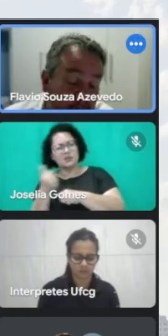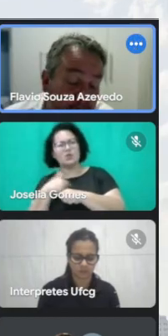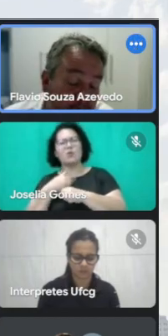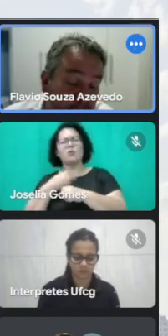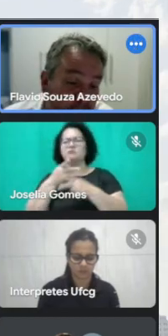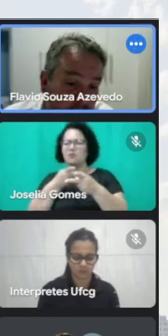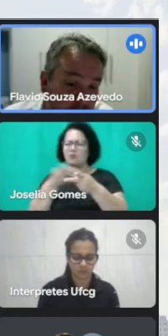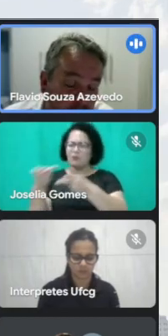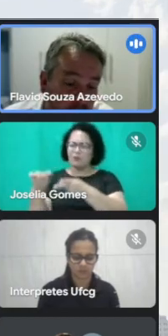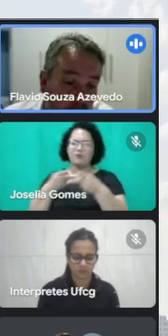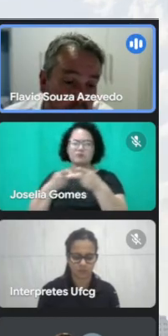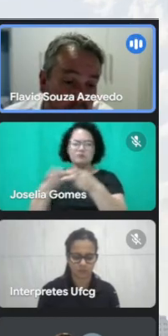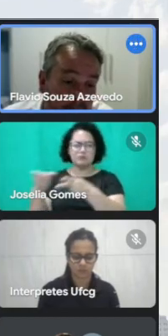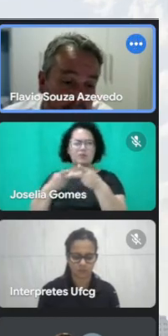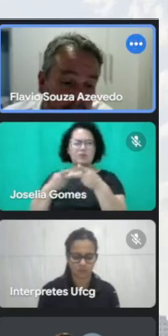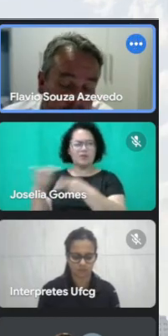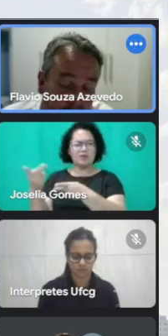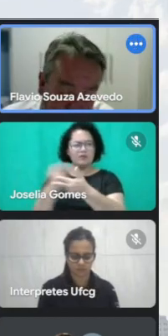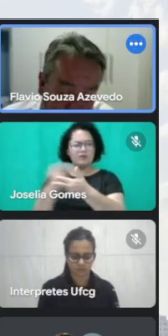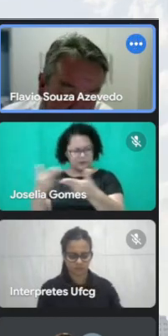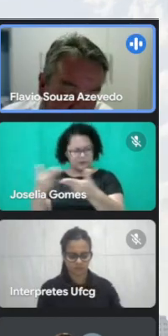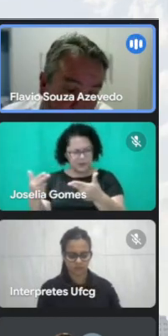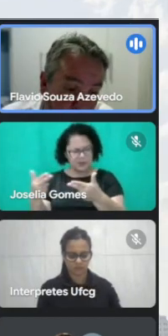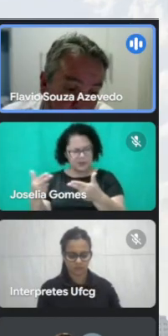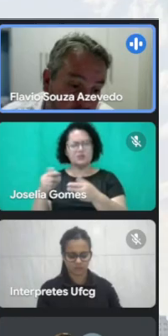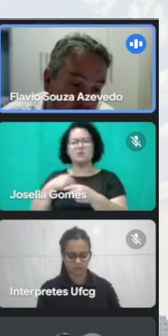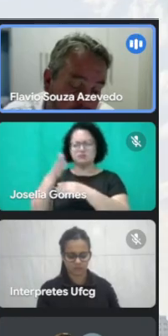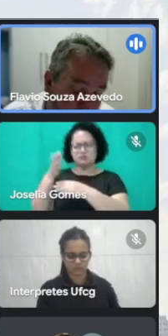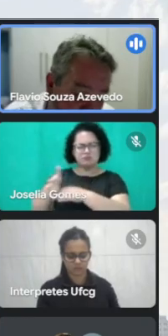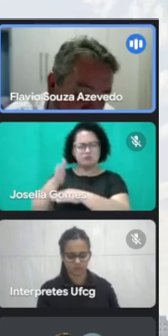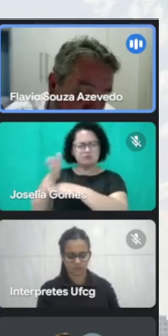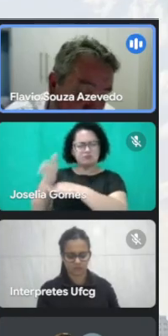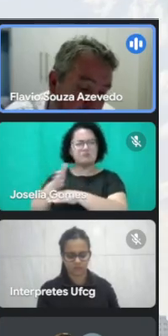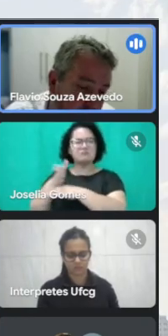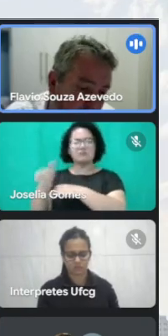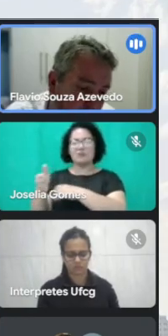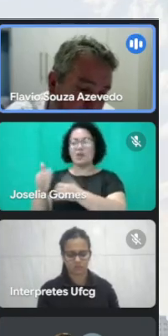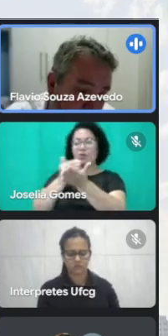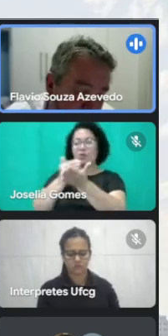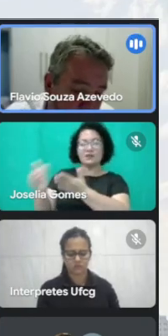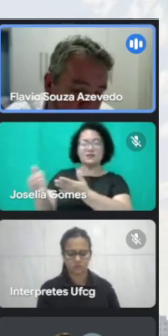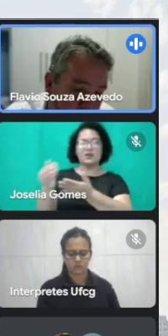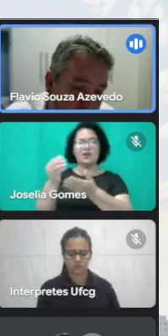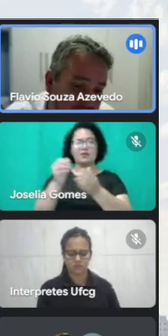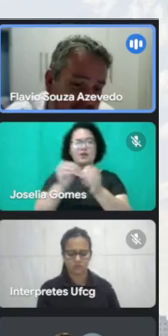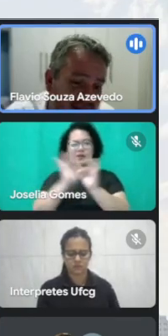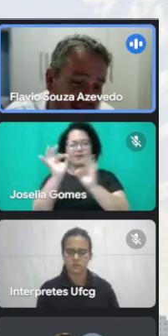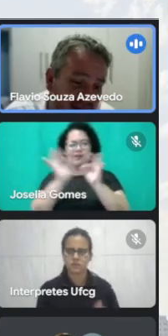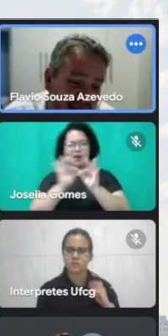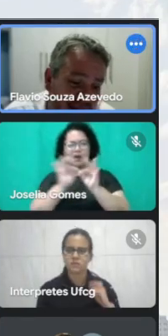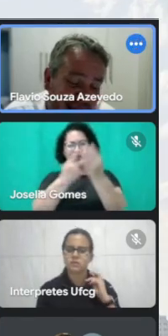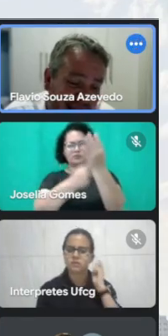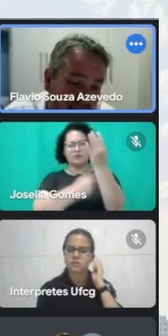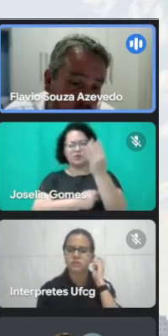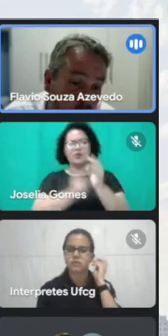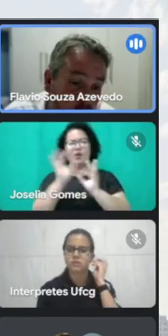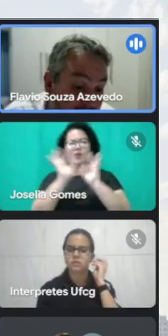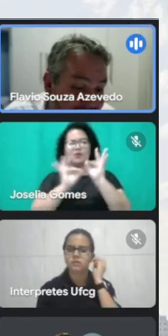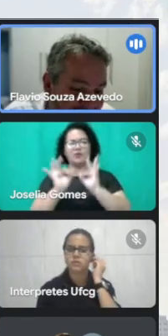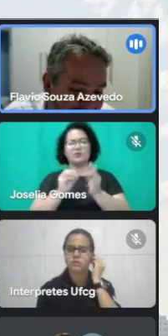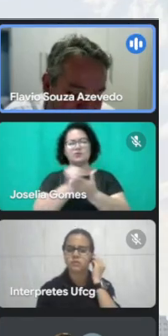Recife, no centro histórico. Então, eles me contaram, eles começaram a escrever o projeto em 2015, 2016,